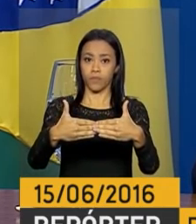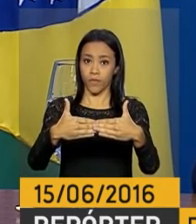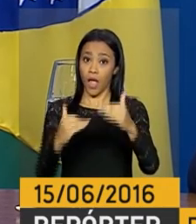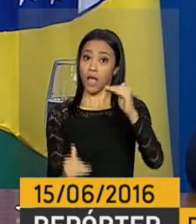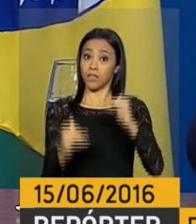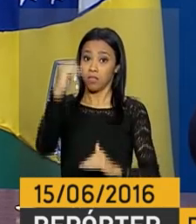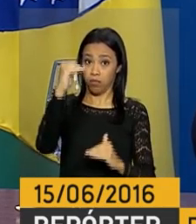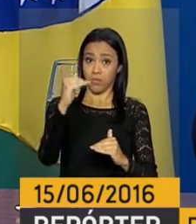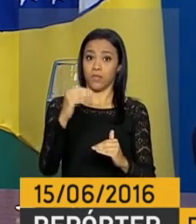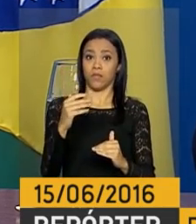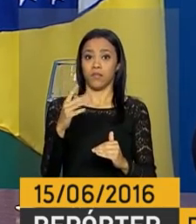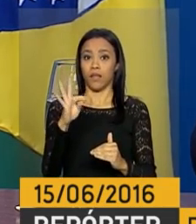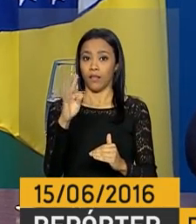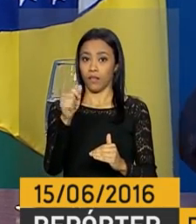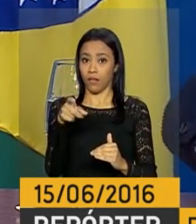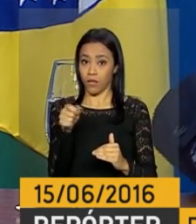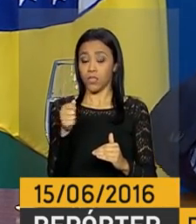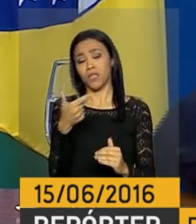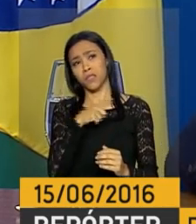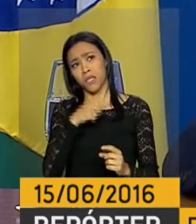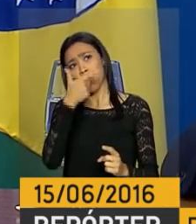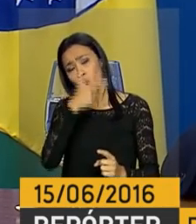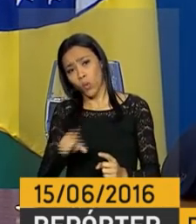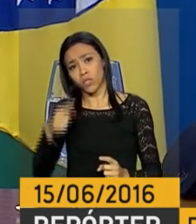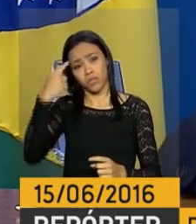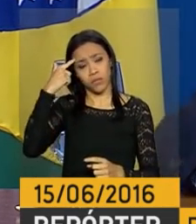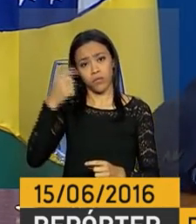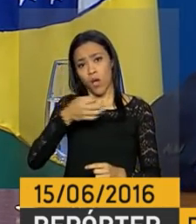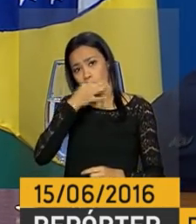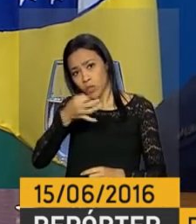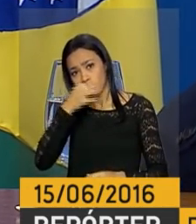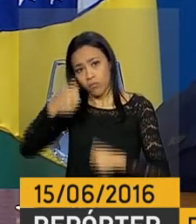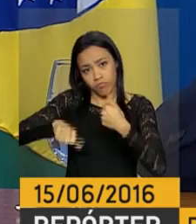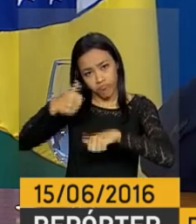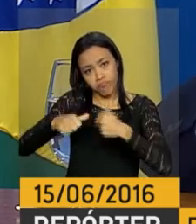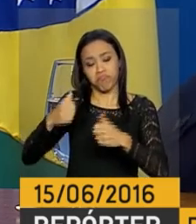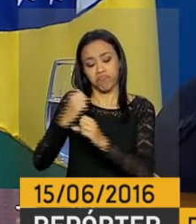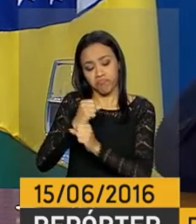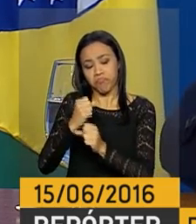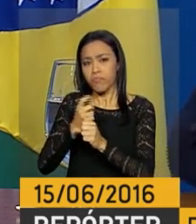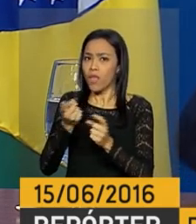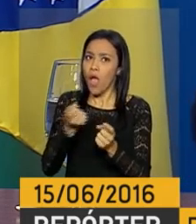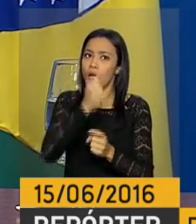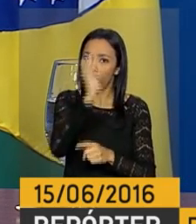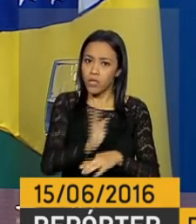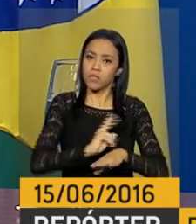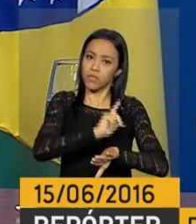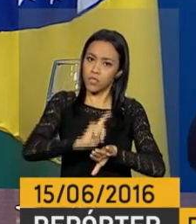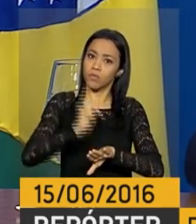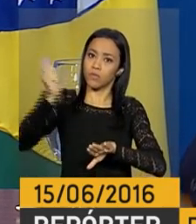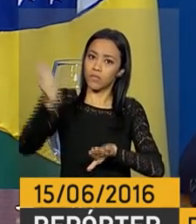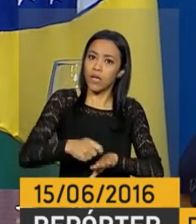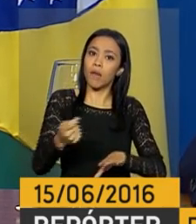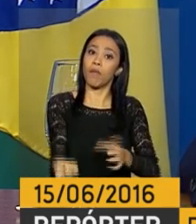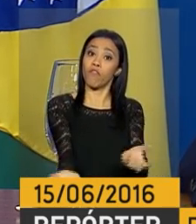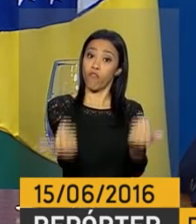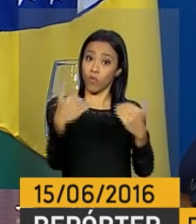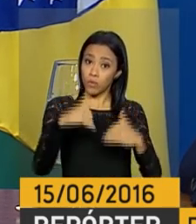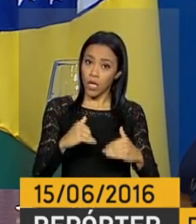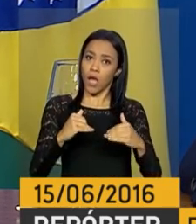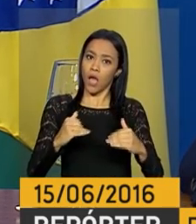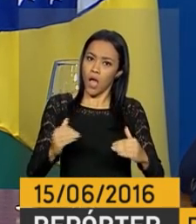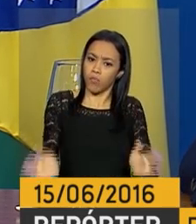do potencial. E tem cálculos que podem contemplar que o Brasil possa voltar a investir,